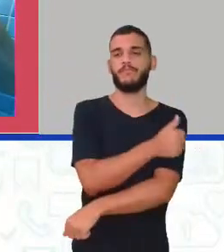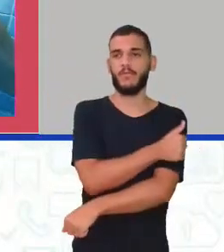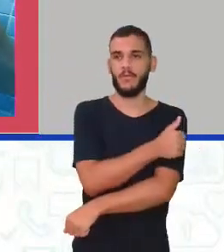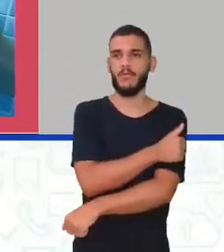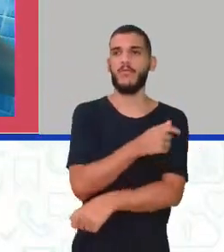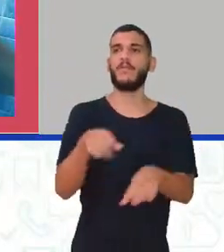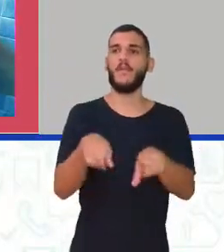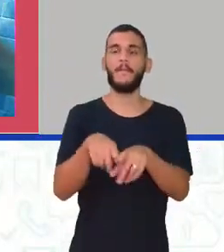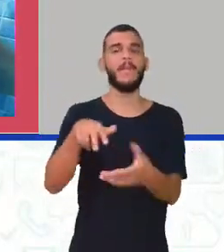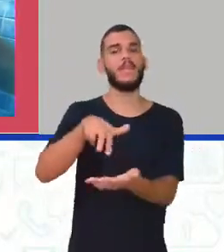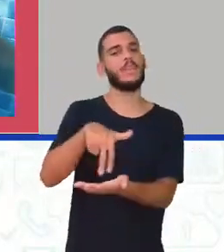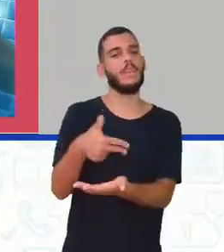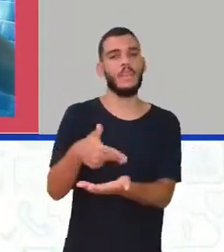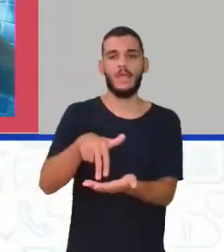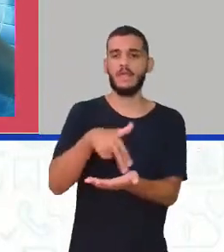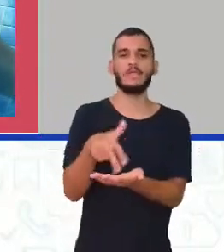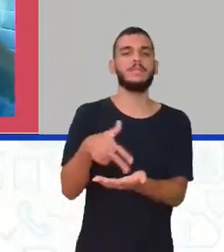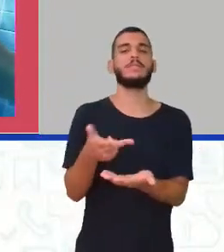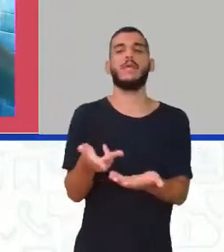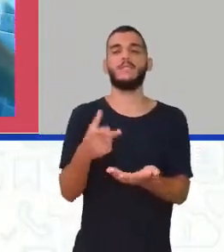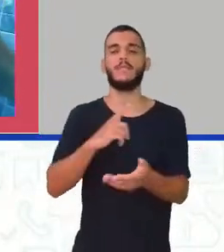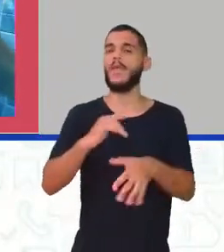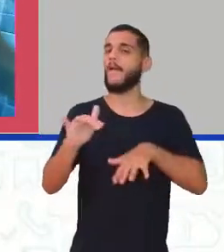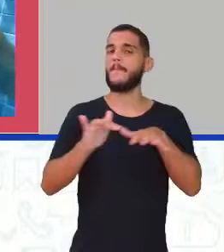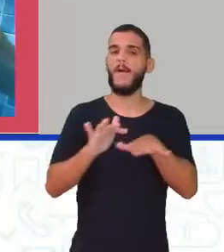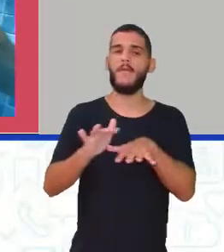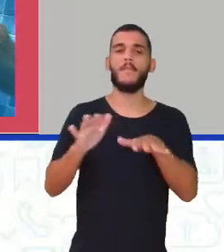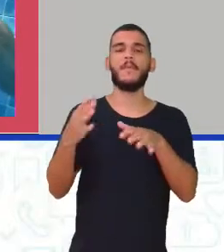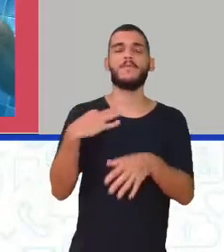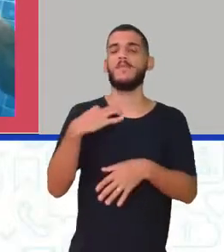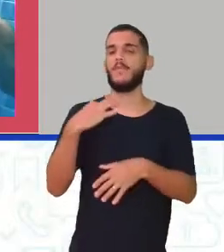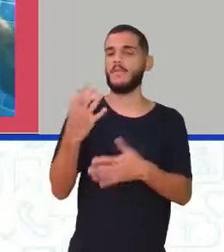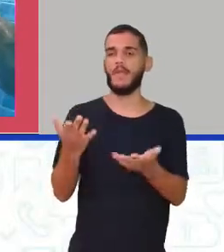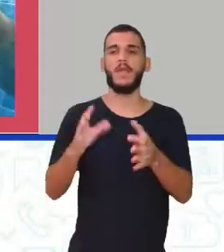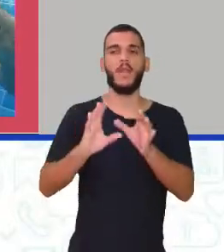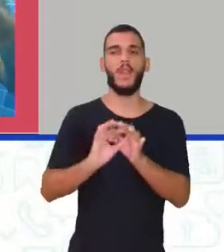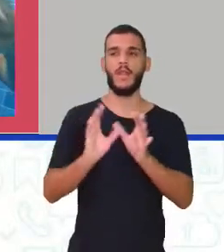de uma dança, né? Todos esses movimentos são voluntários.